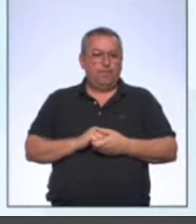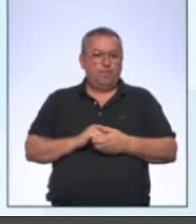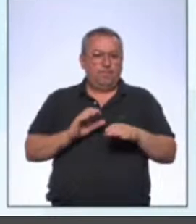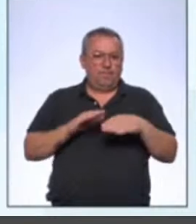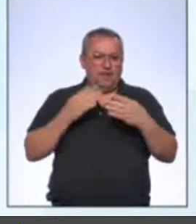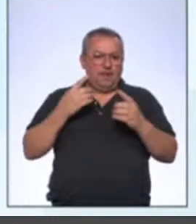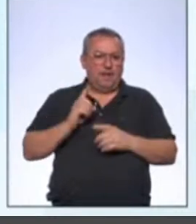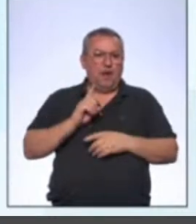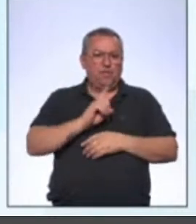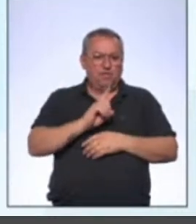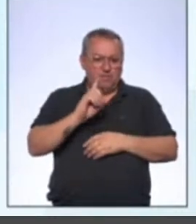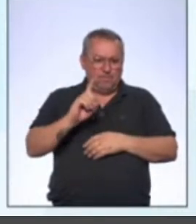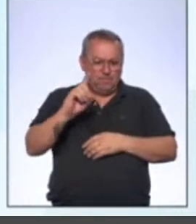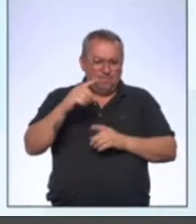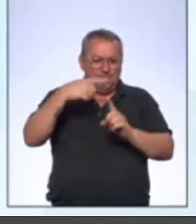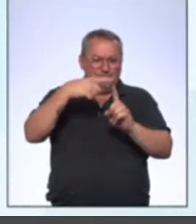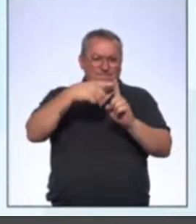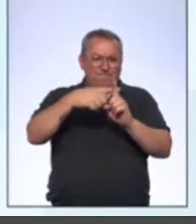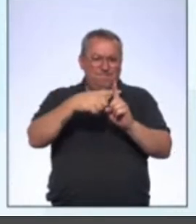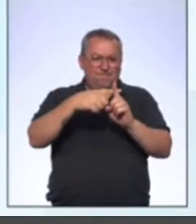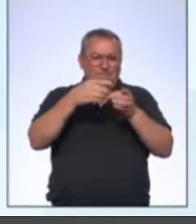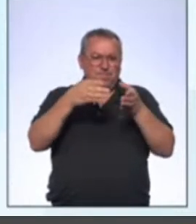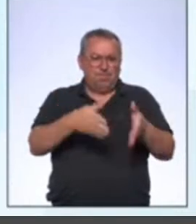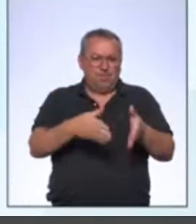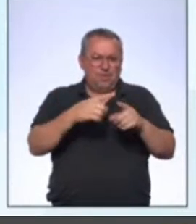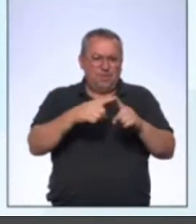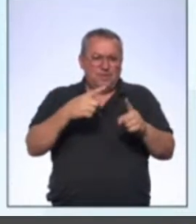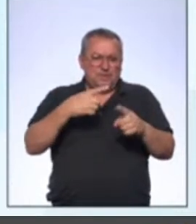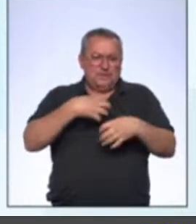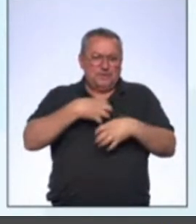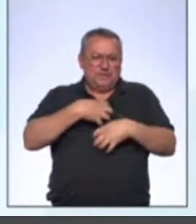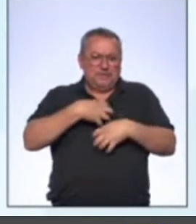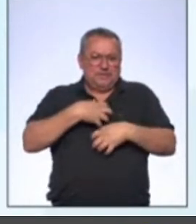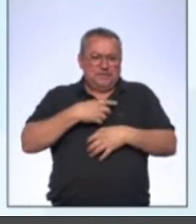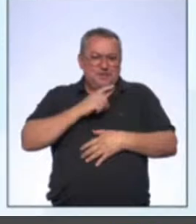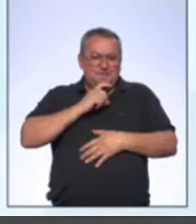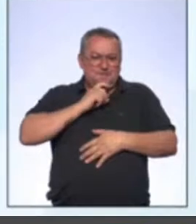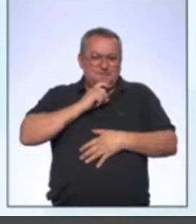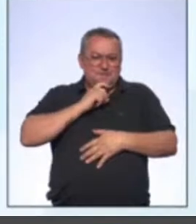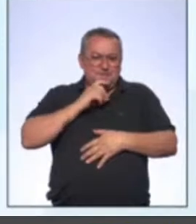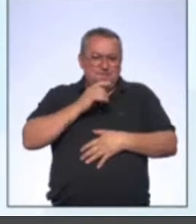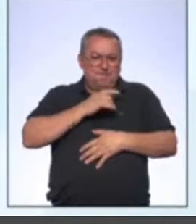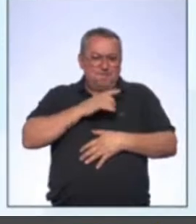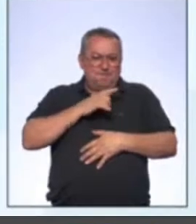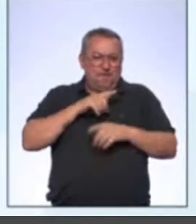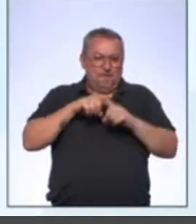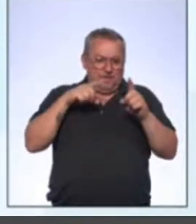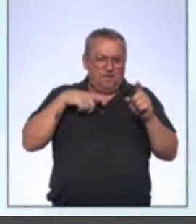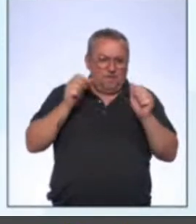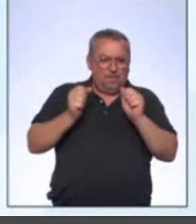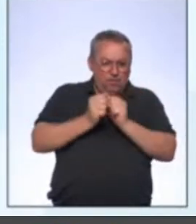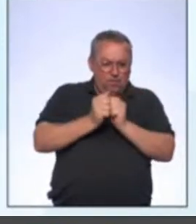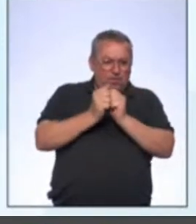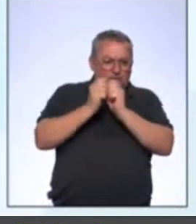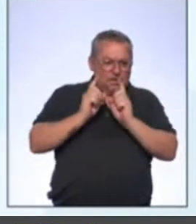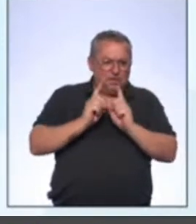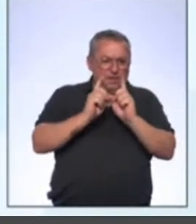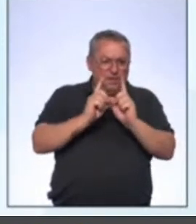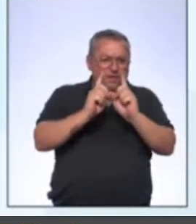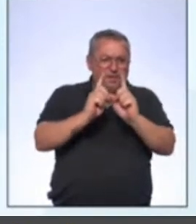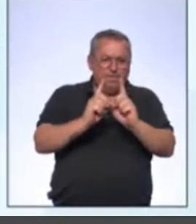Andar sozinha no cemitério me dá um frio na barriga. Será que você se importa se nós formos